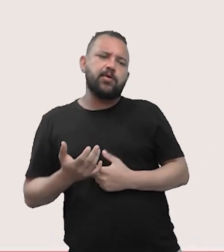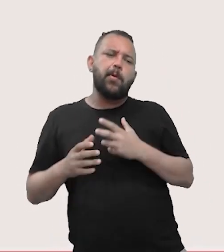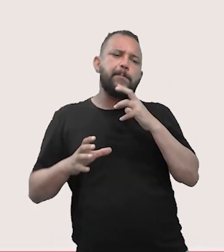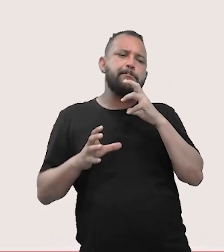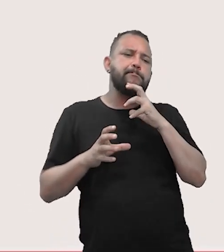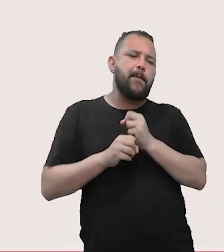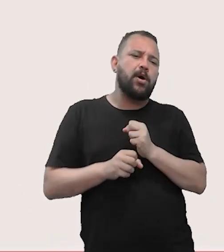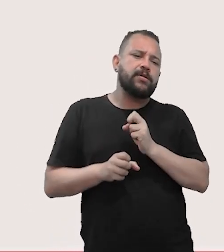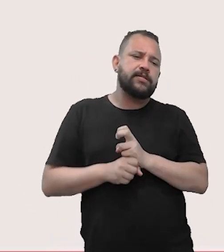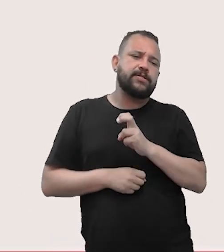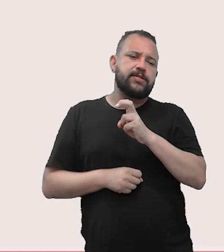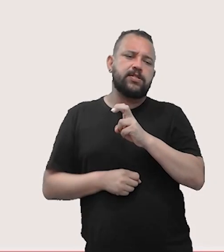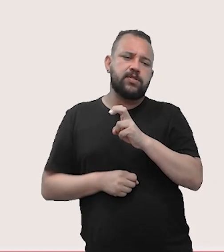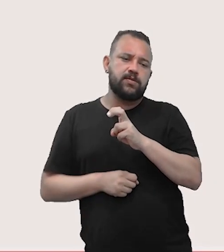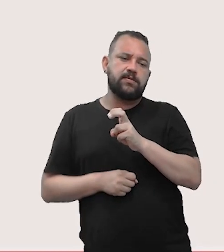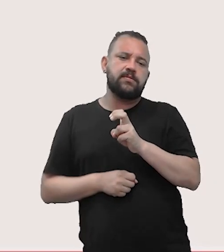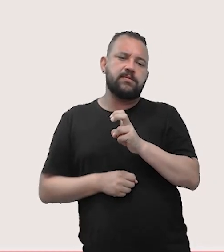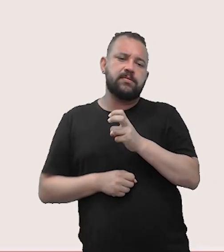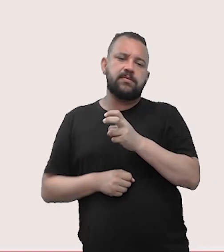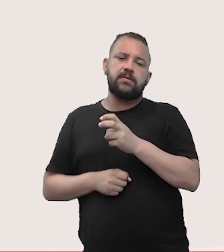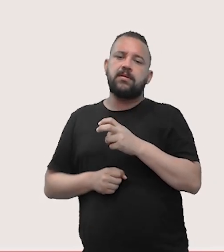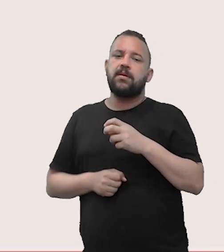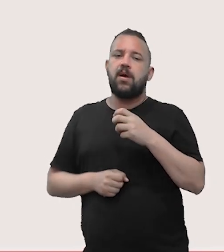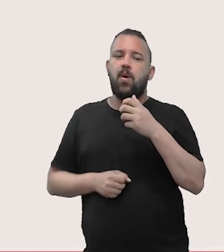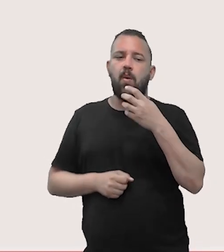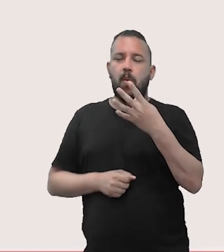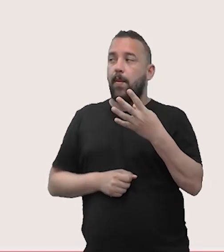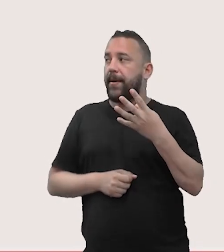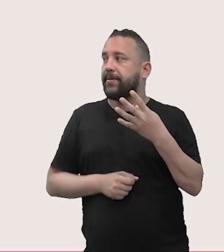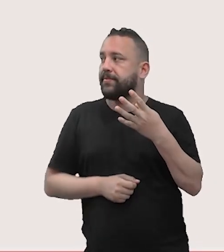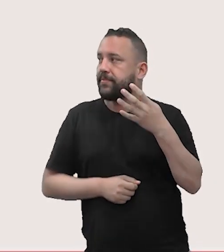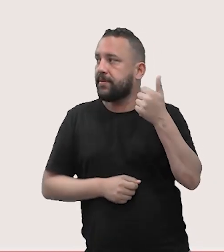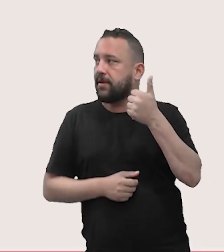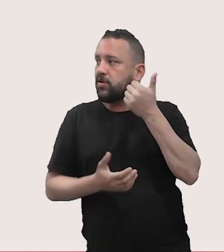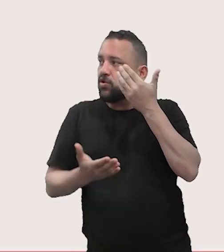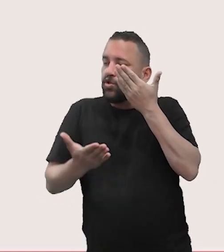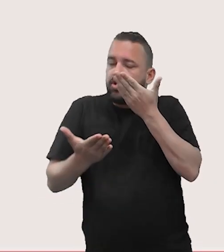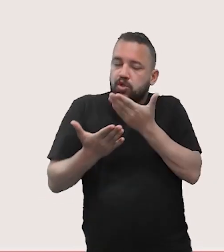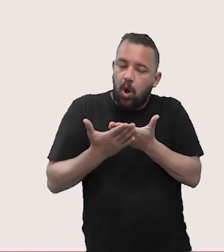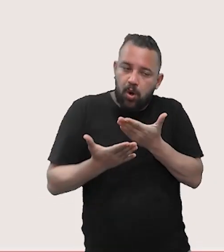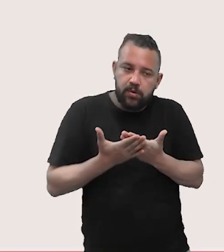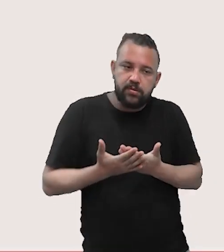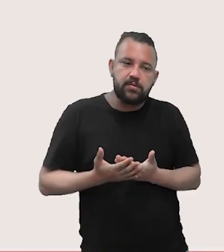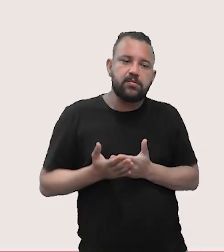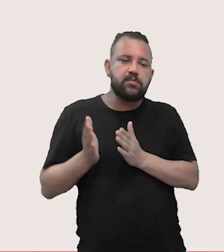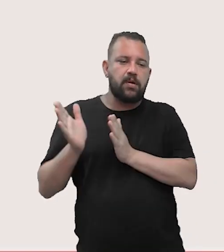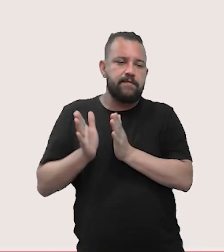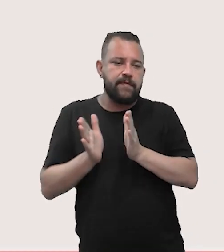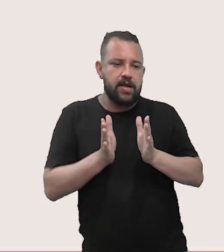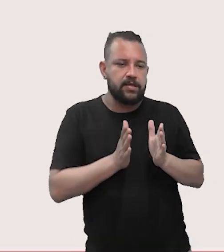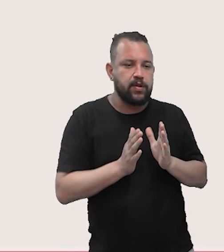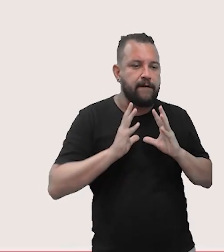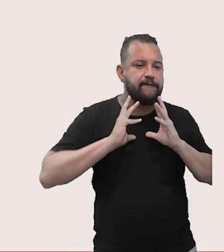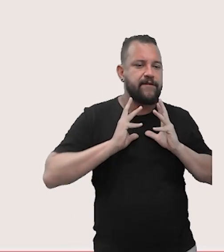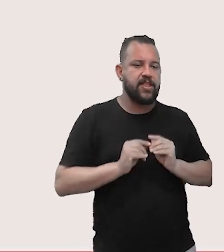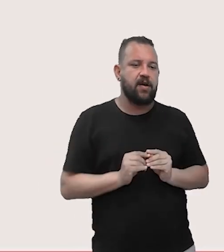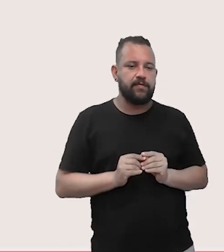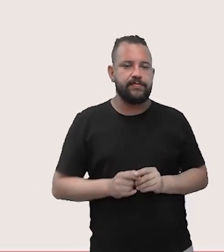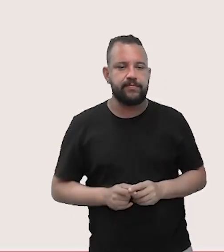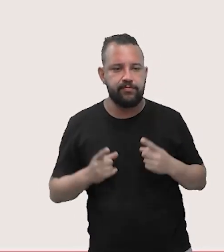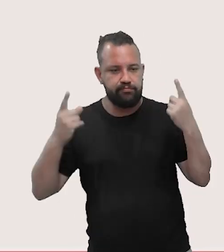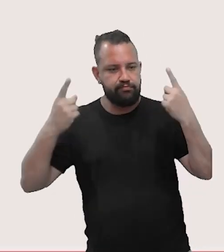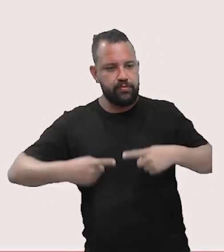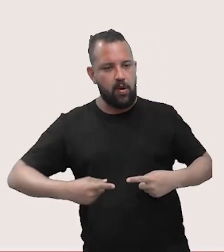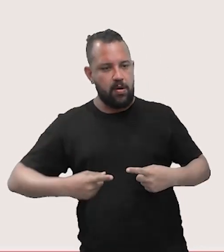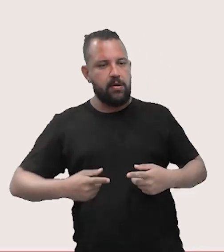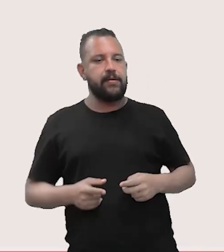desses 5 jogadores nos 4 primeiros jogos das fases das finais do campeonato.